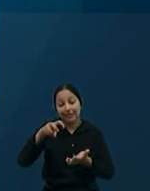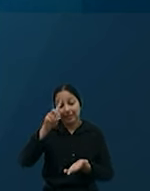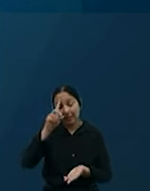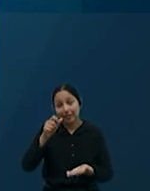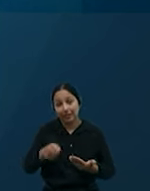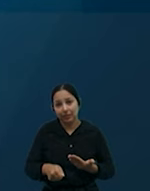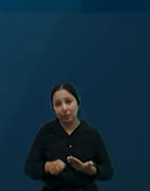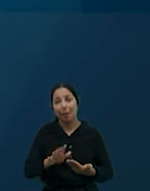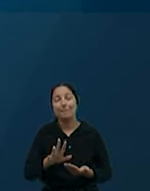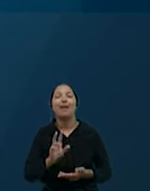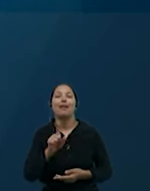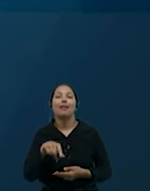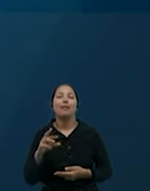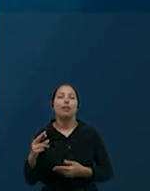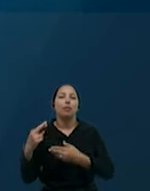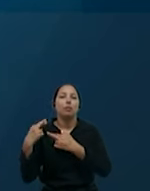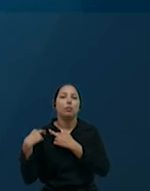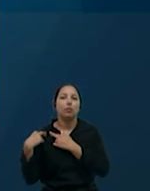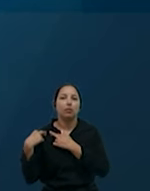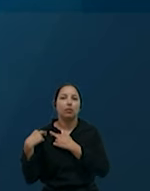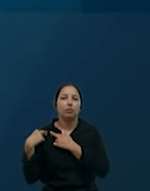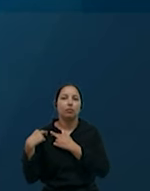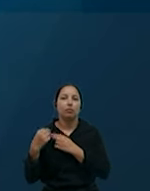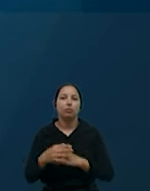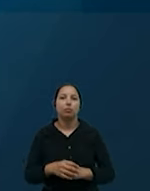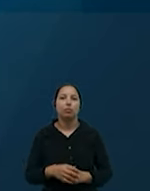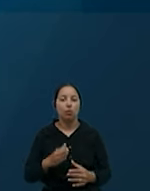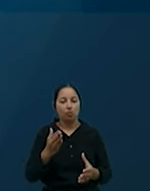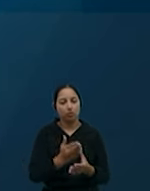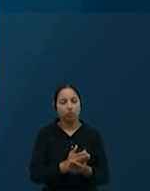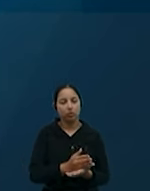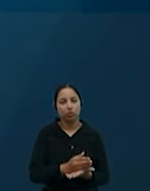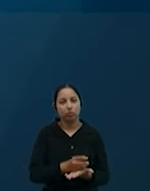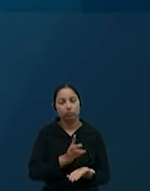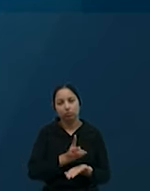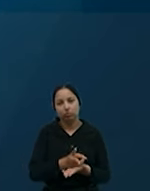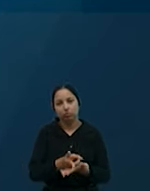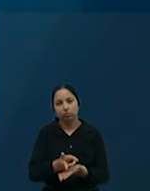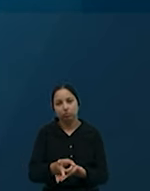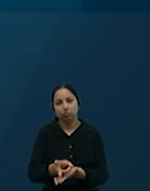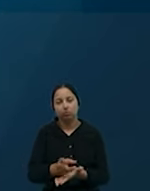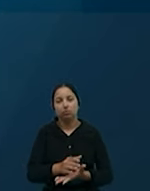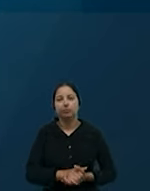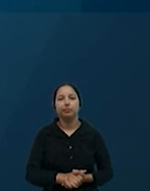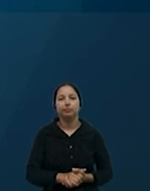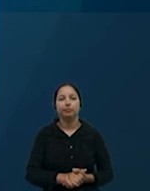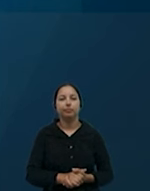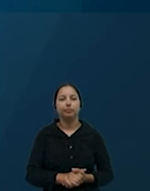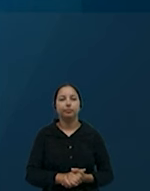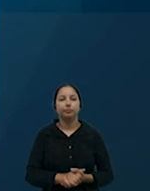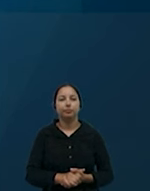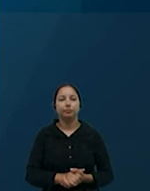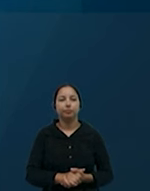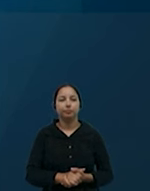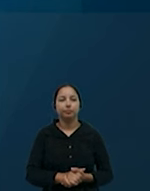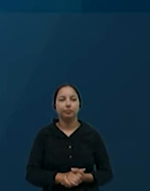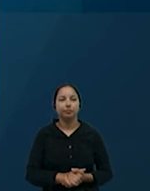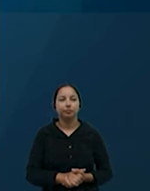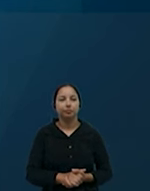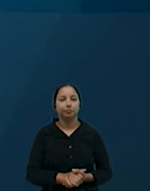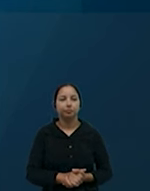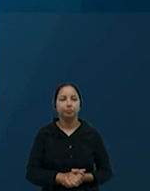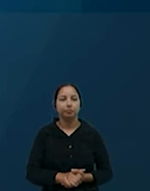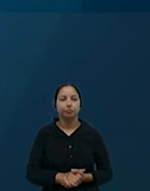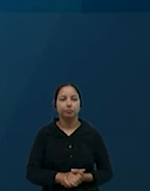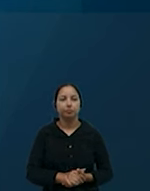responsável pela continuidade do processo. E somente com... A partir do momento em que o